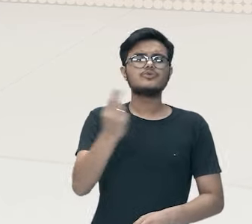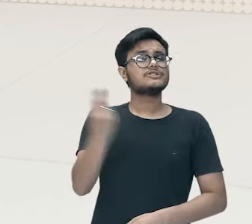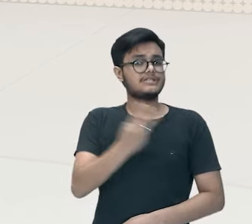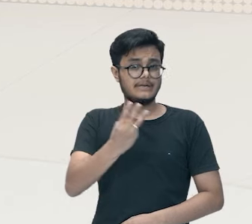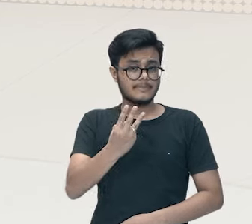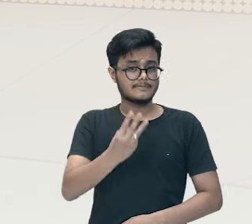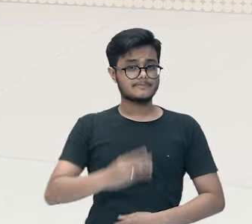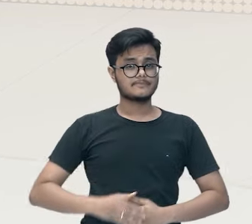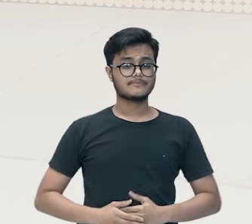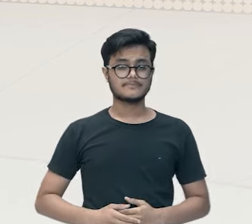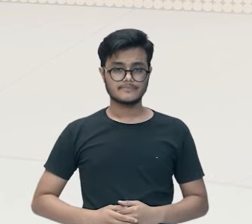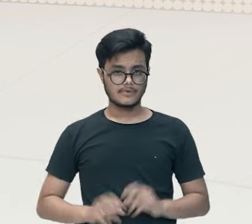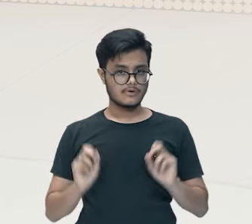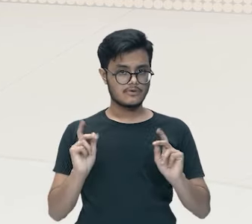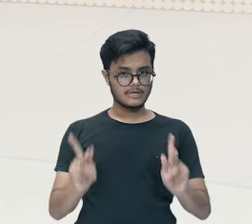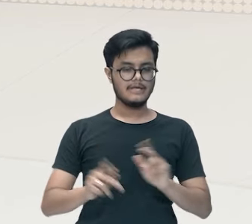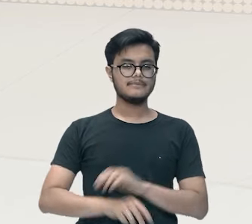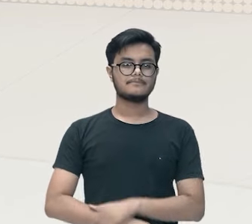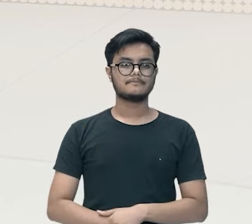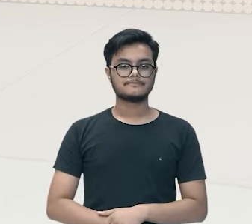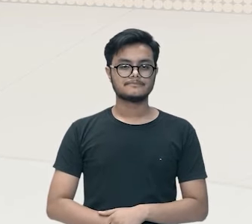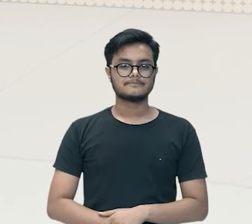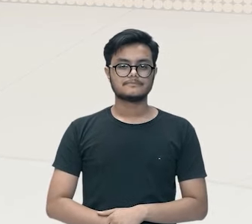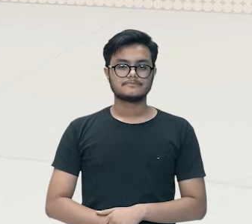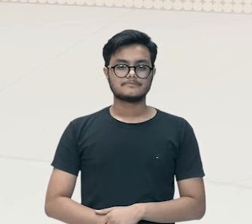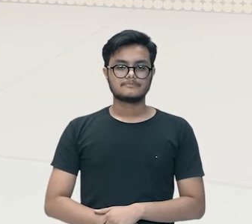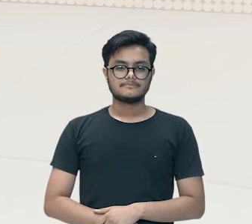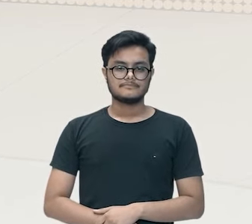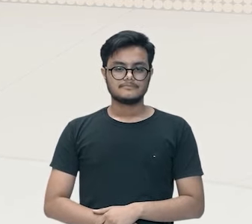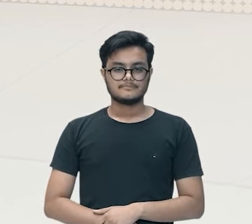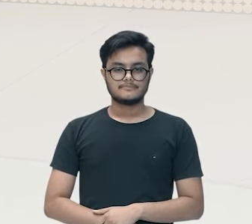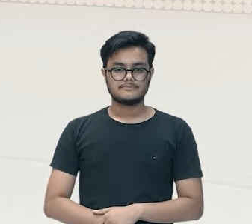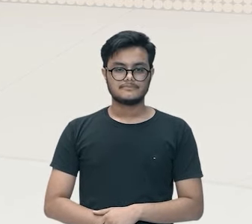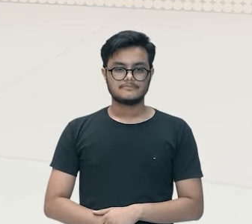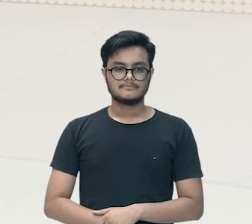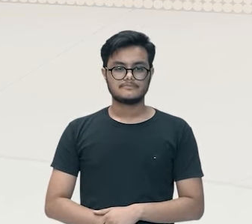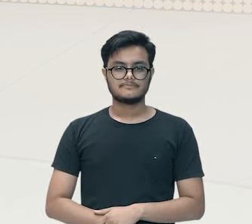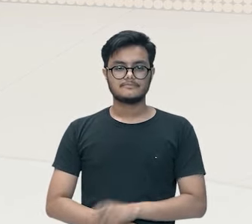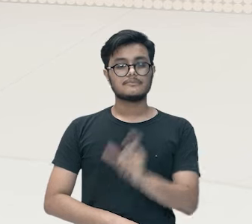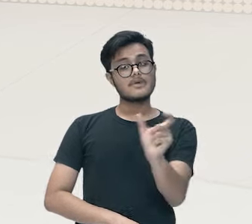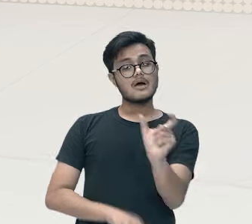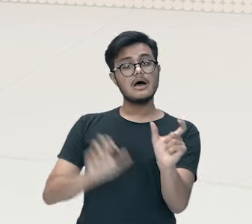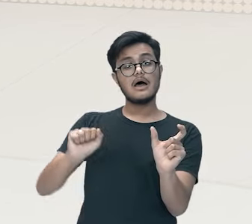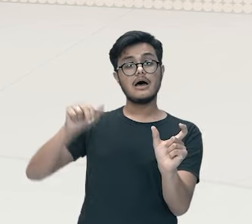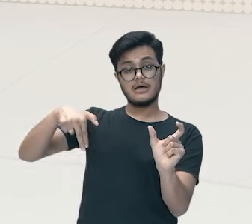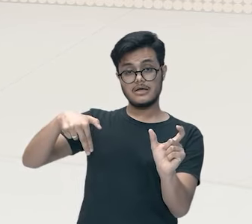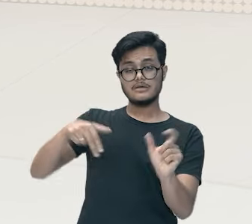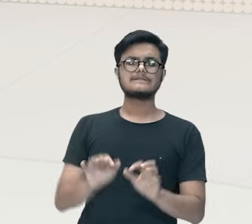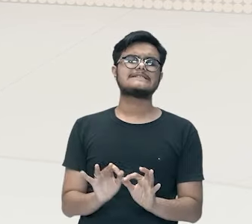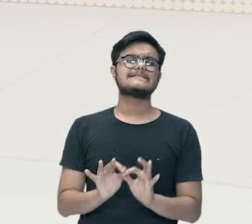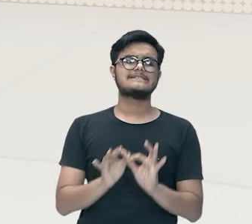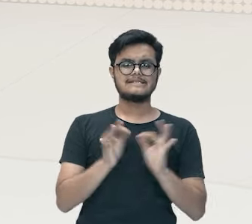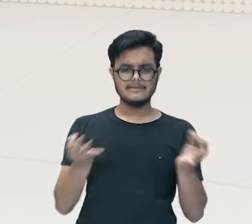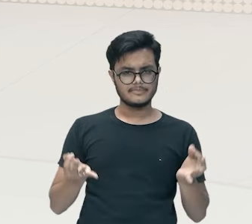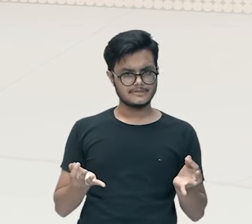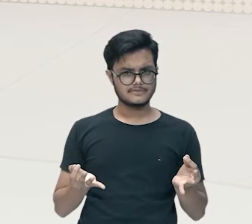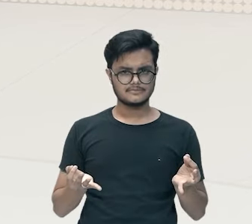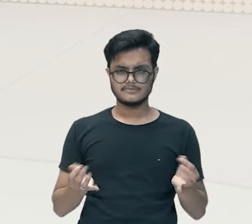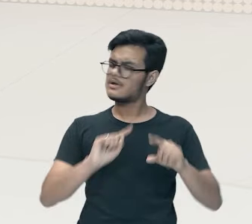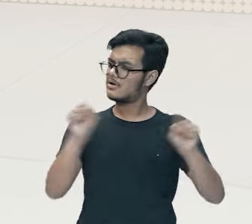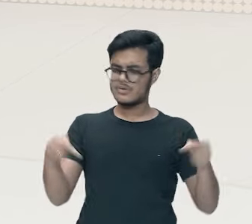tripla, tá? Então, o meio do nome diz isso. Se é an, se tem o termo an no meio, só